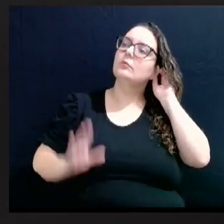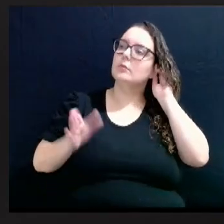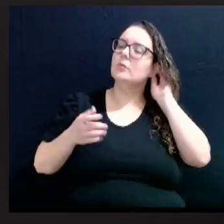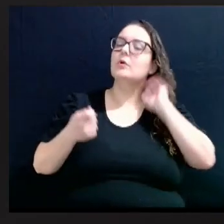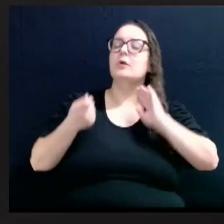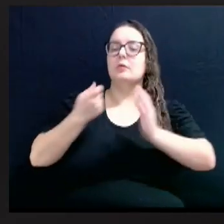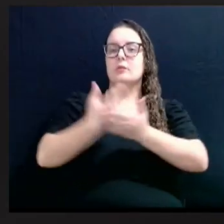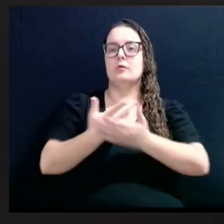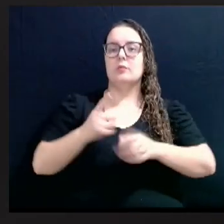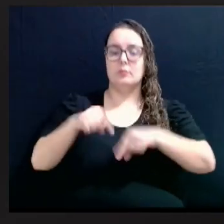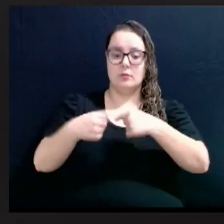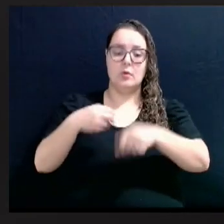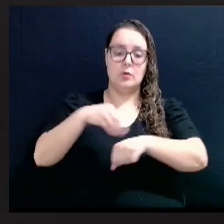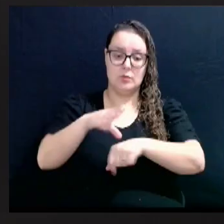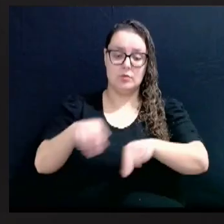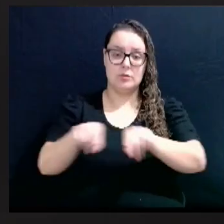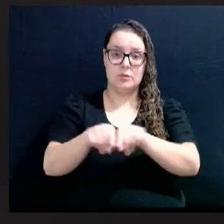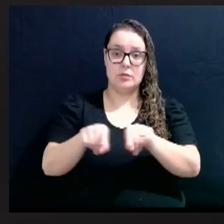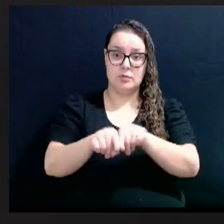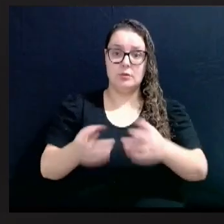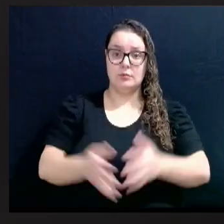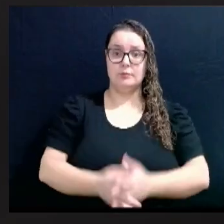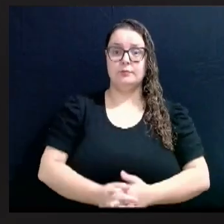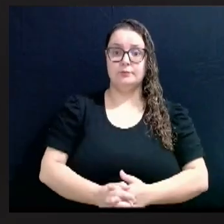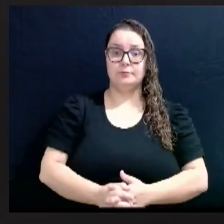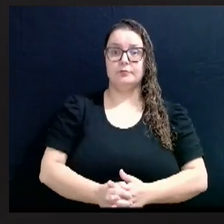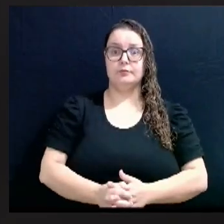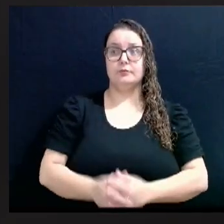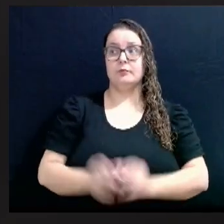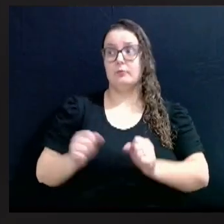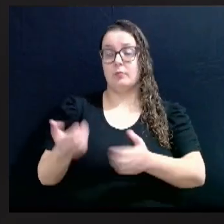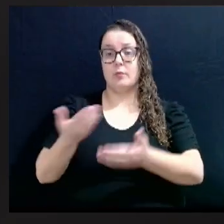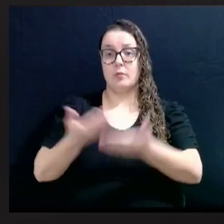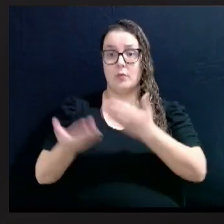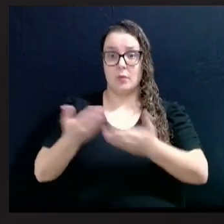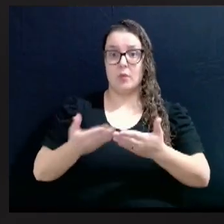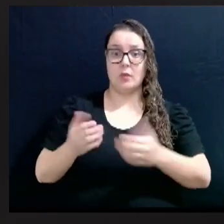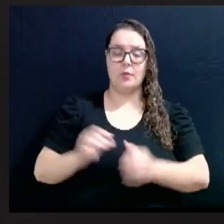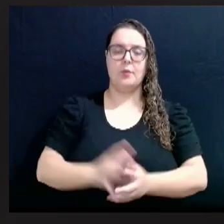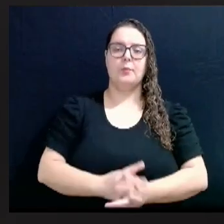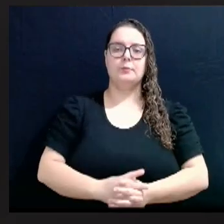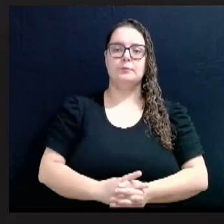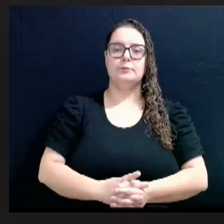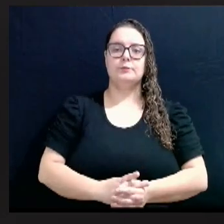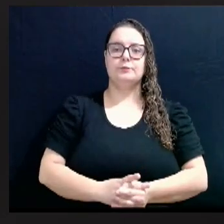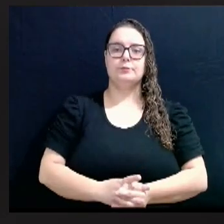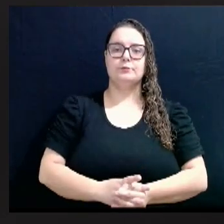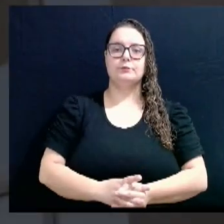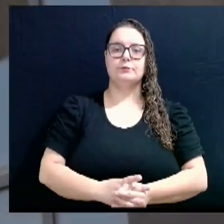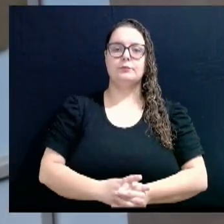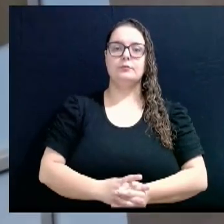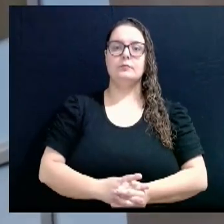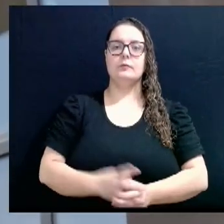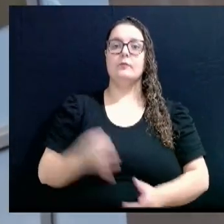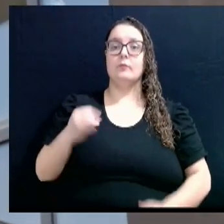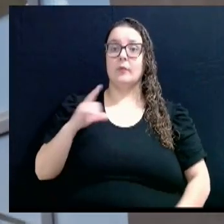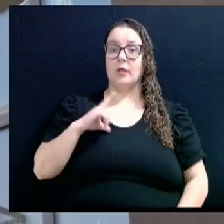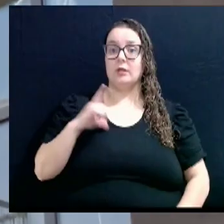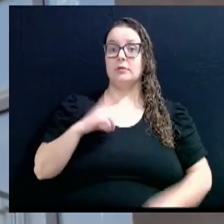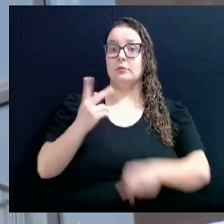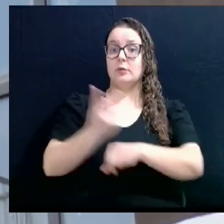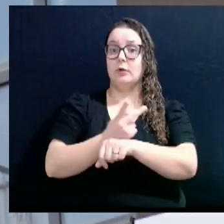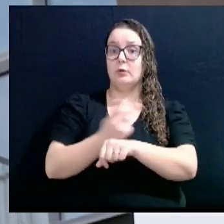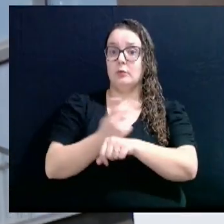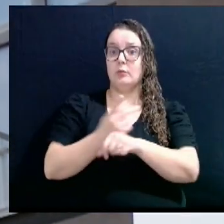dica também que eu gosto de compartilhar é que se você está em busca de um apartamento novo,